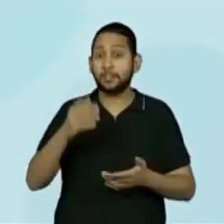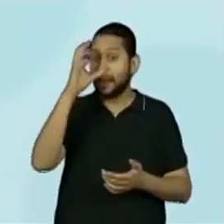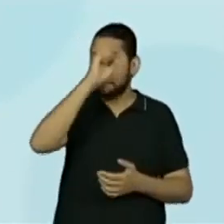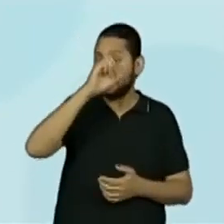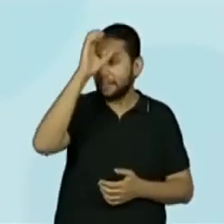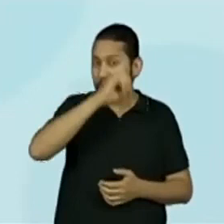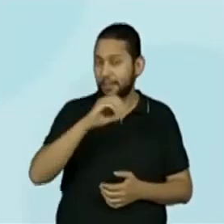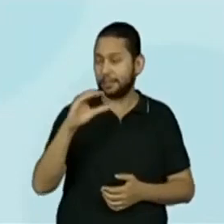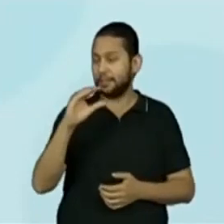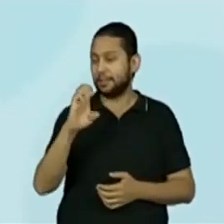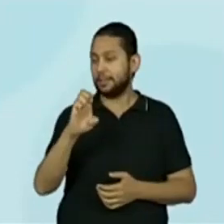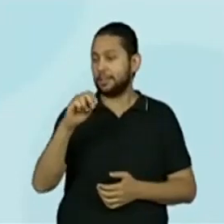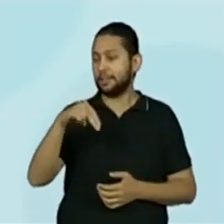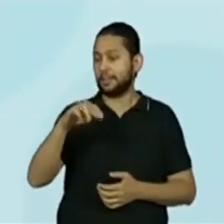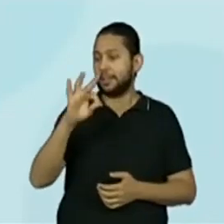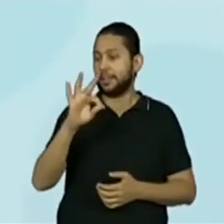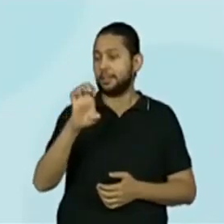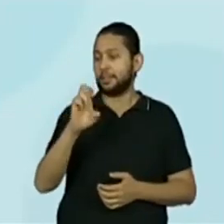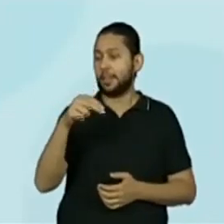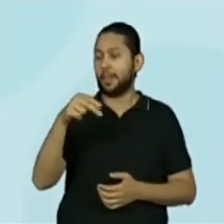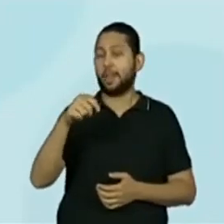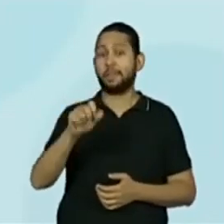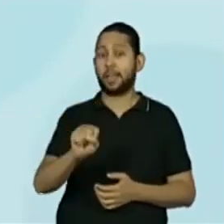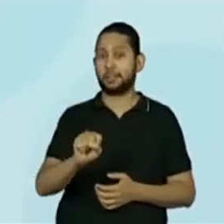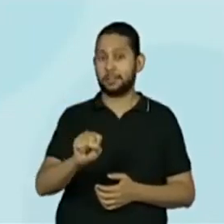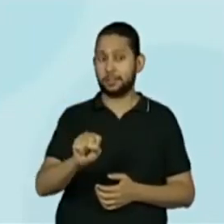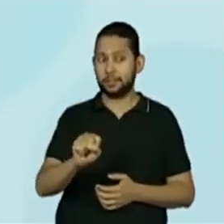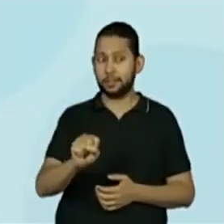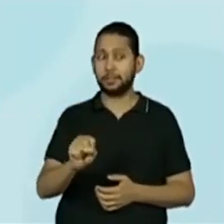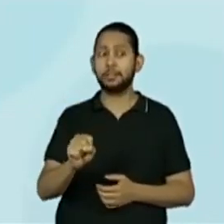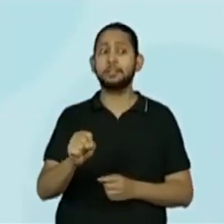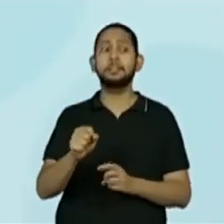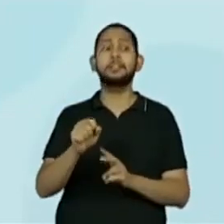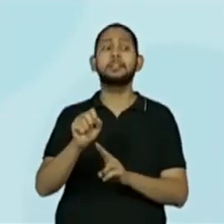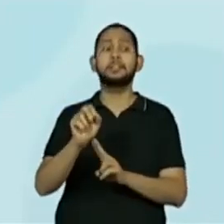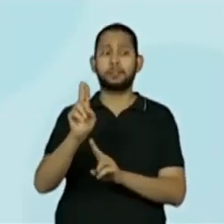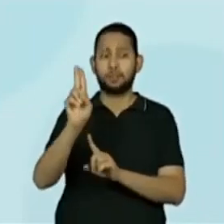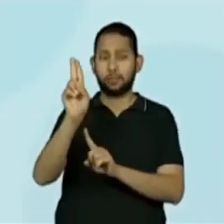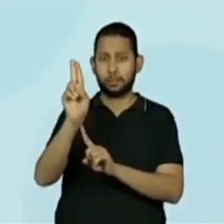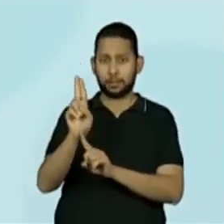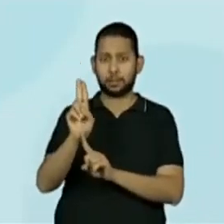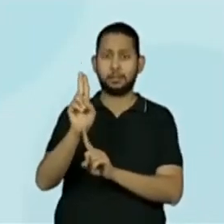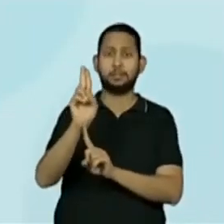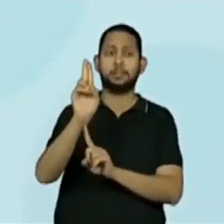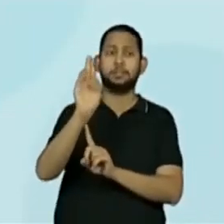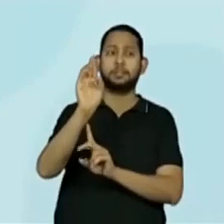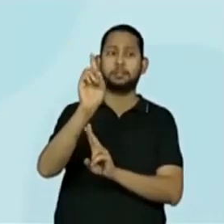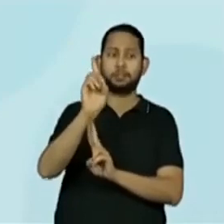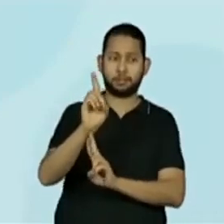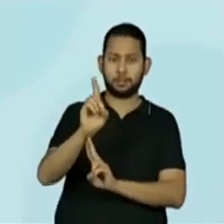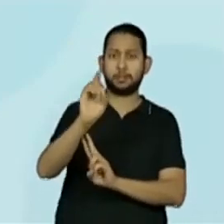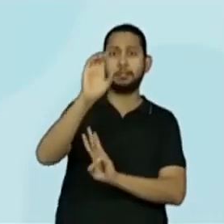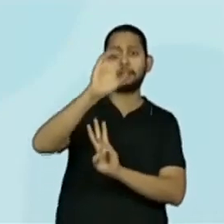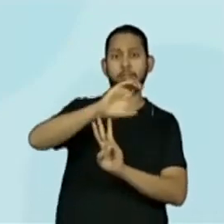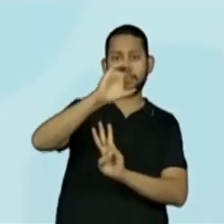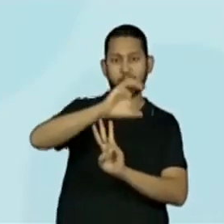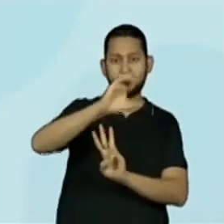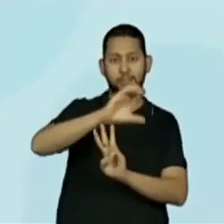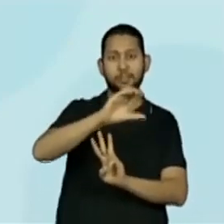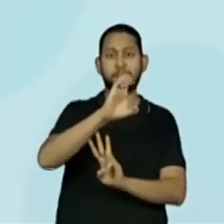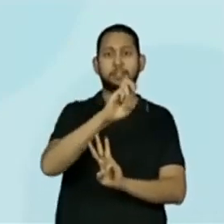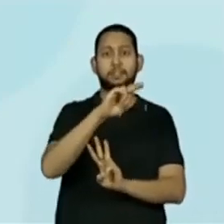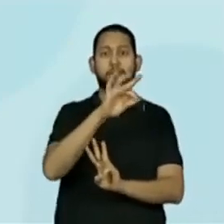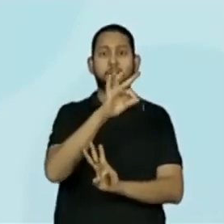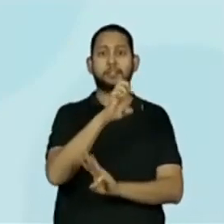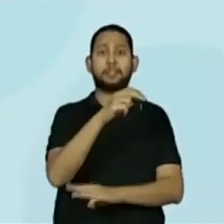milhar. Vamos recordar o que é isso? Será que nós conseguimos escrever mais do que isso? Tenho certeza, porque vocês vão compreender